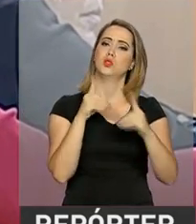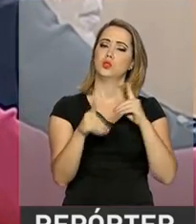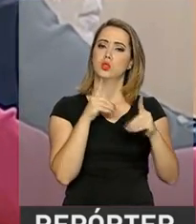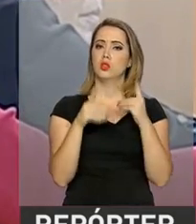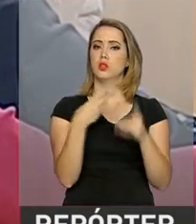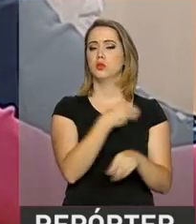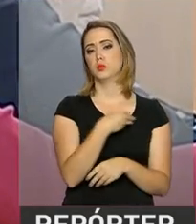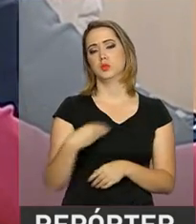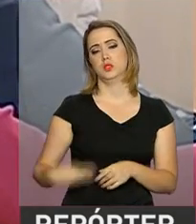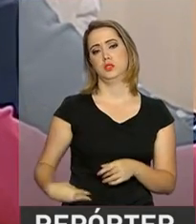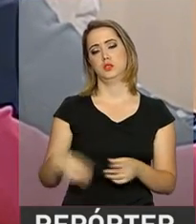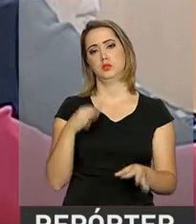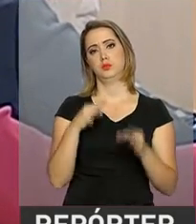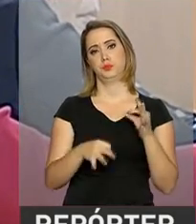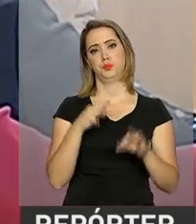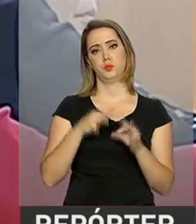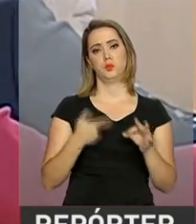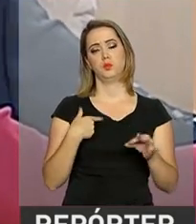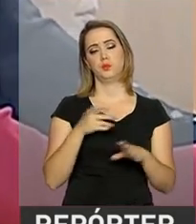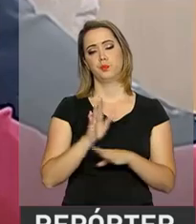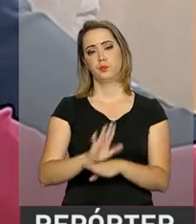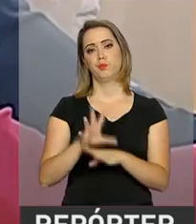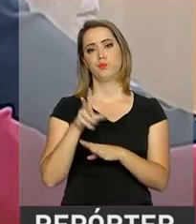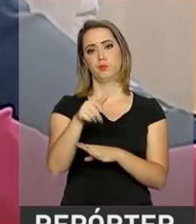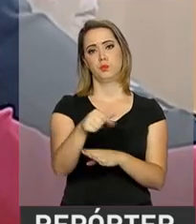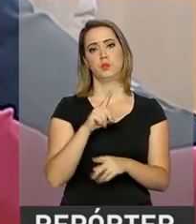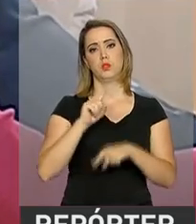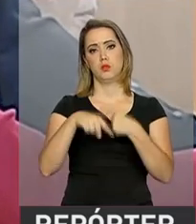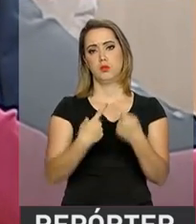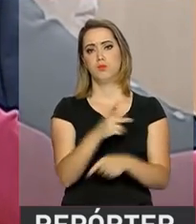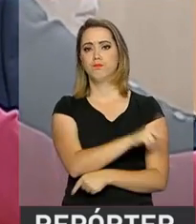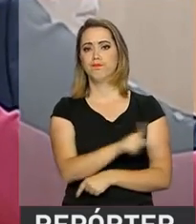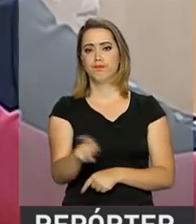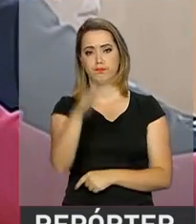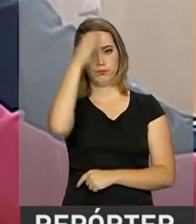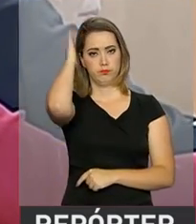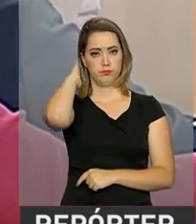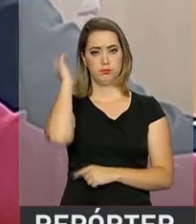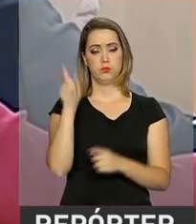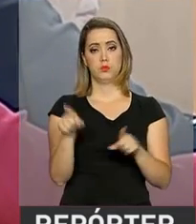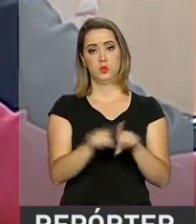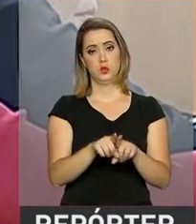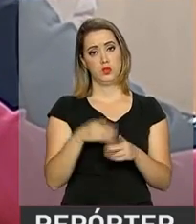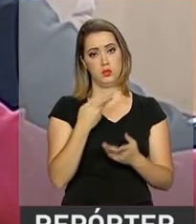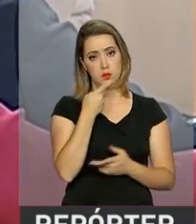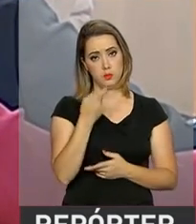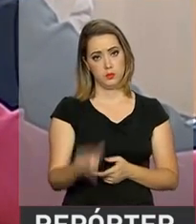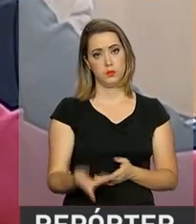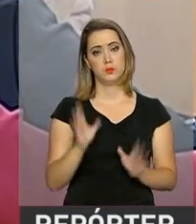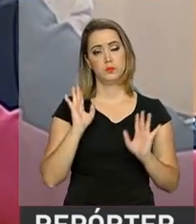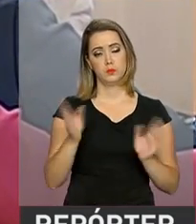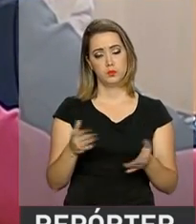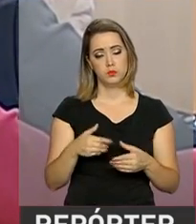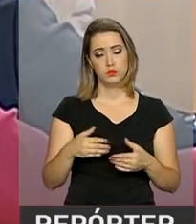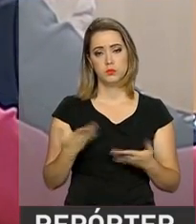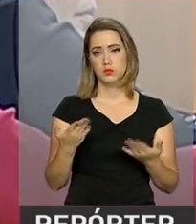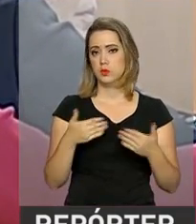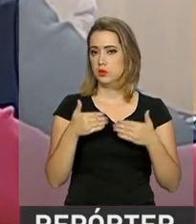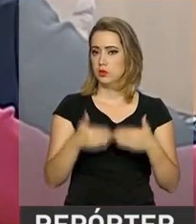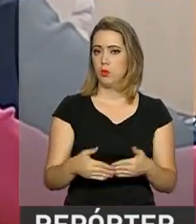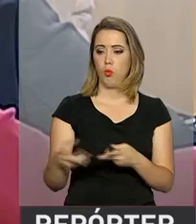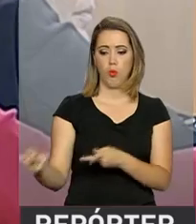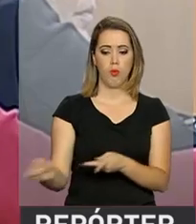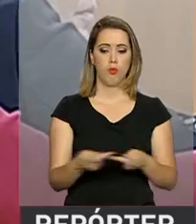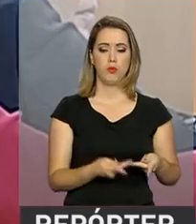Alexandre Moraes ele foi bastante solidário depois falei com o presidente temer no domingo de manhã ele disse que estava à disposição me convidou para Via